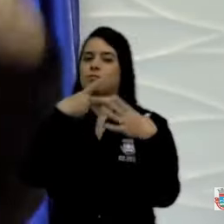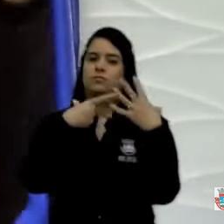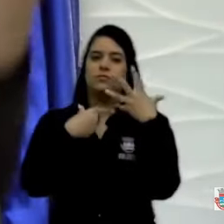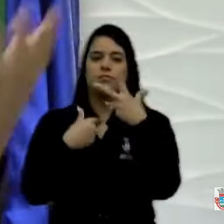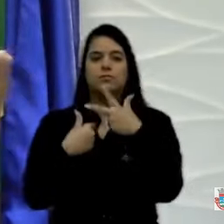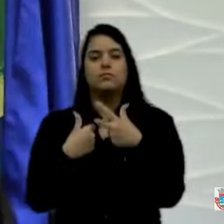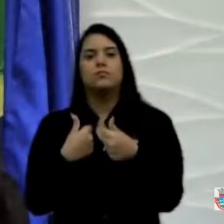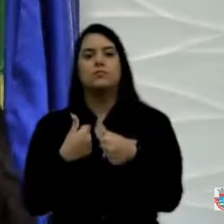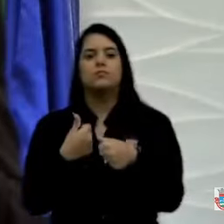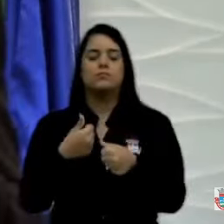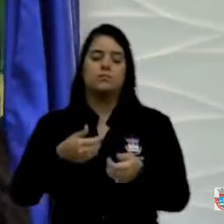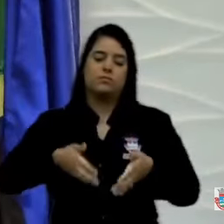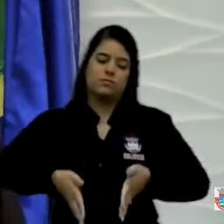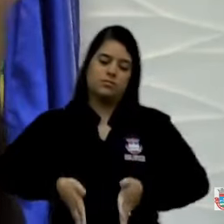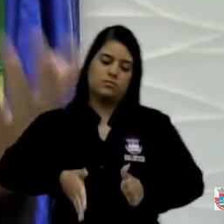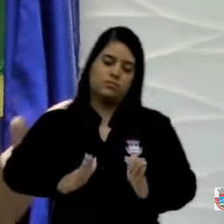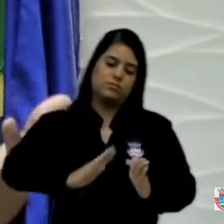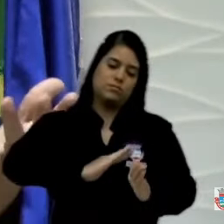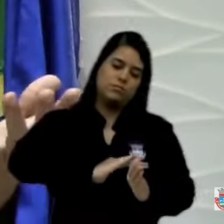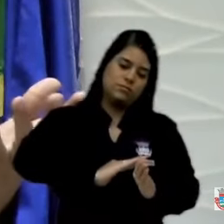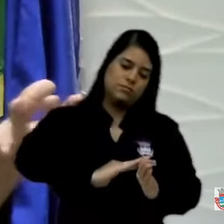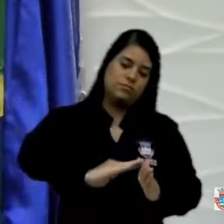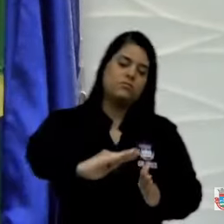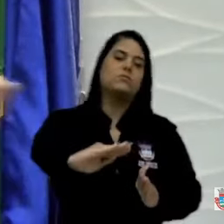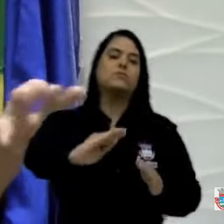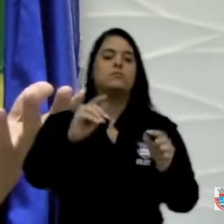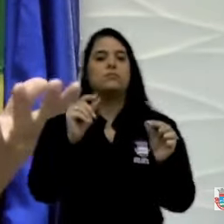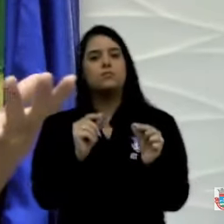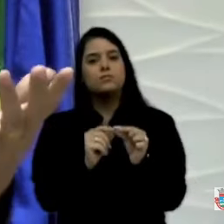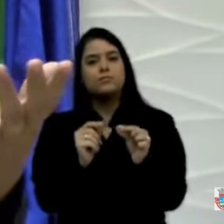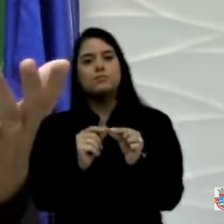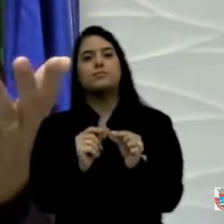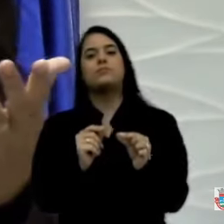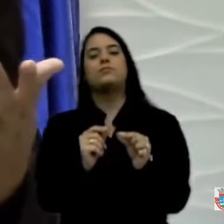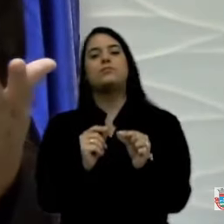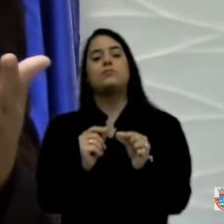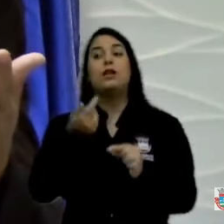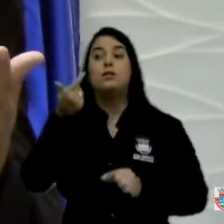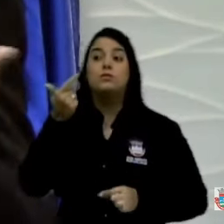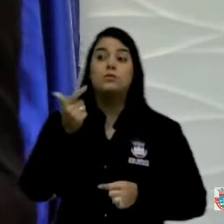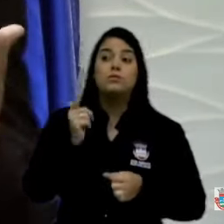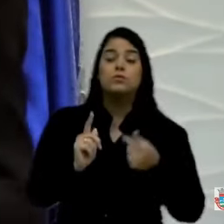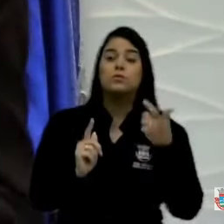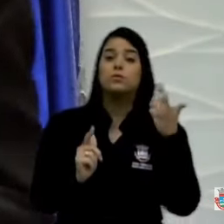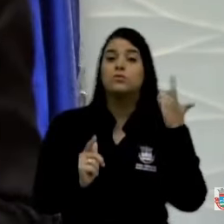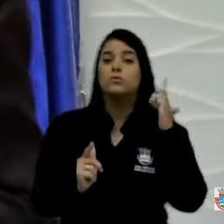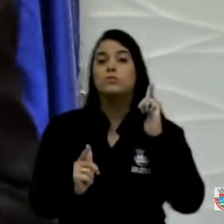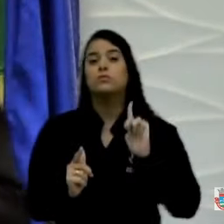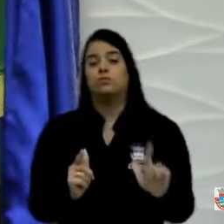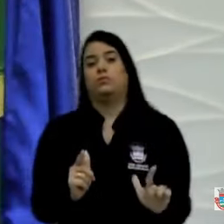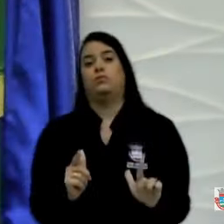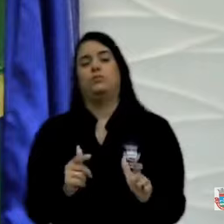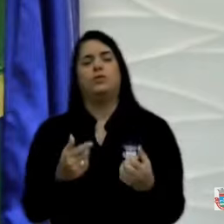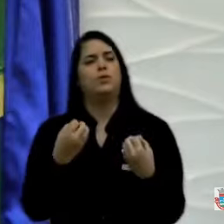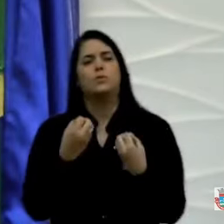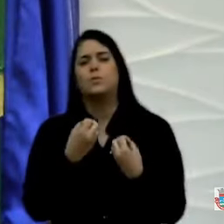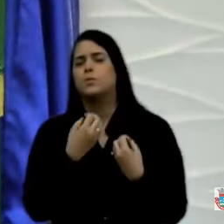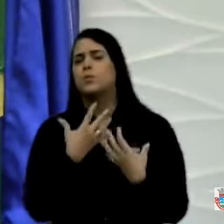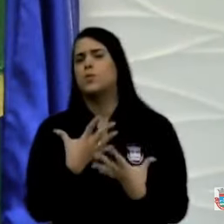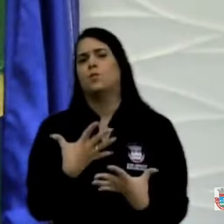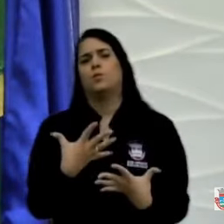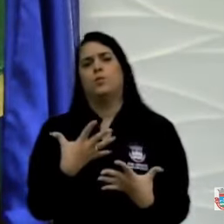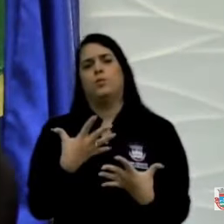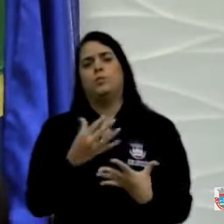o asfalto do nosso município refeito. Então, isso são conquistas que, contra fatos, não há argumento,